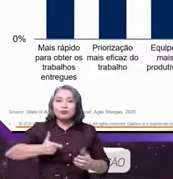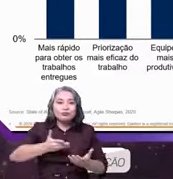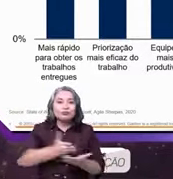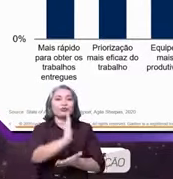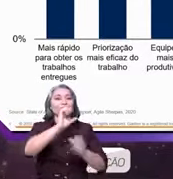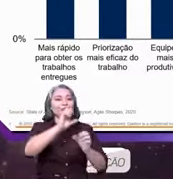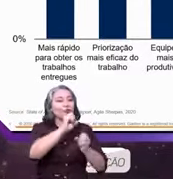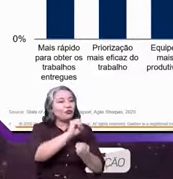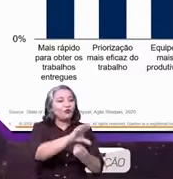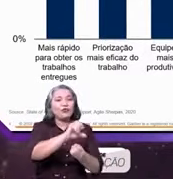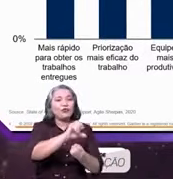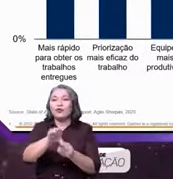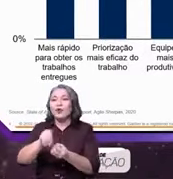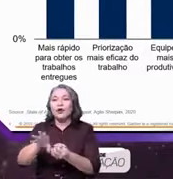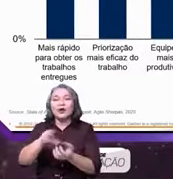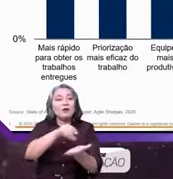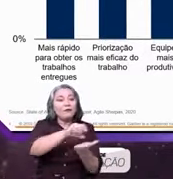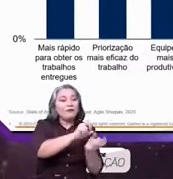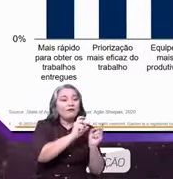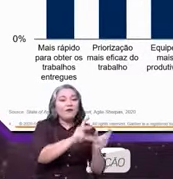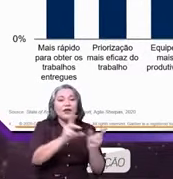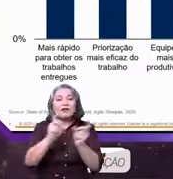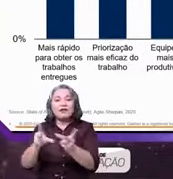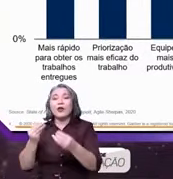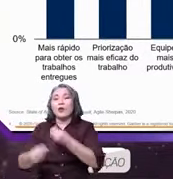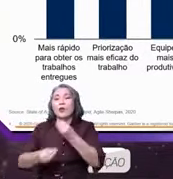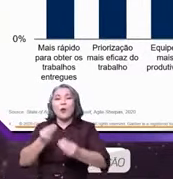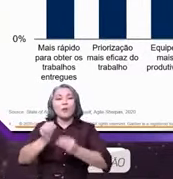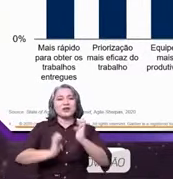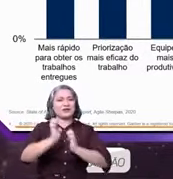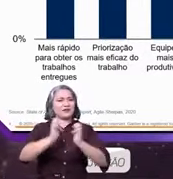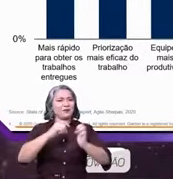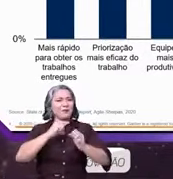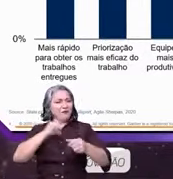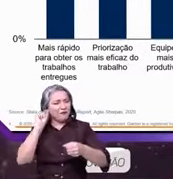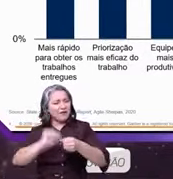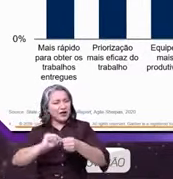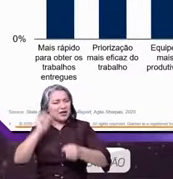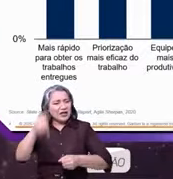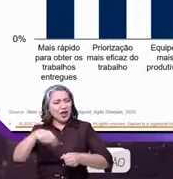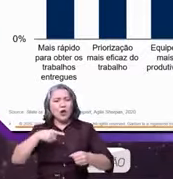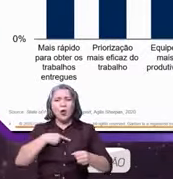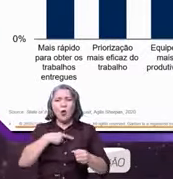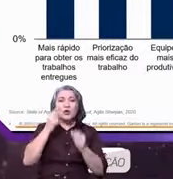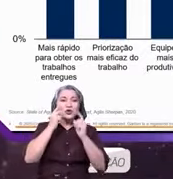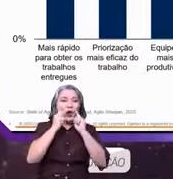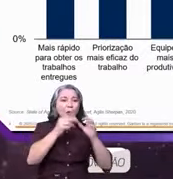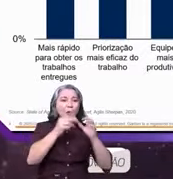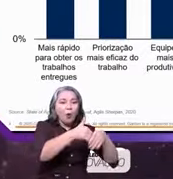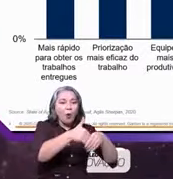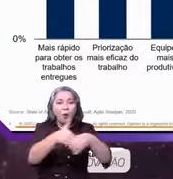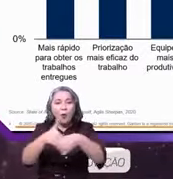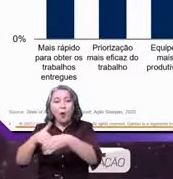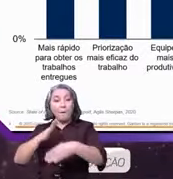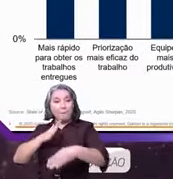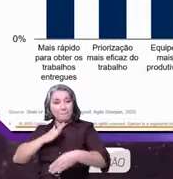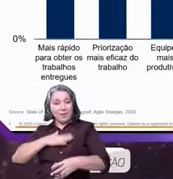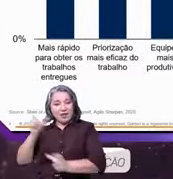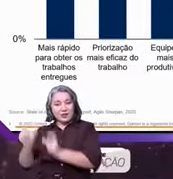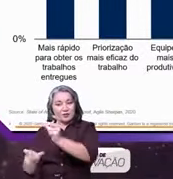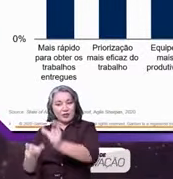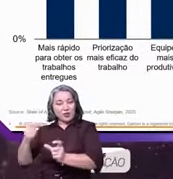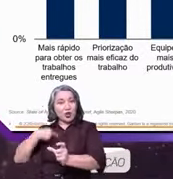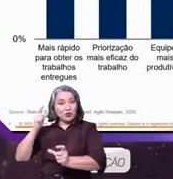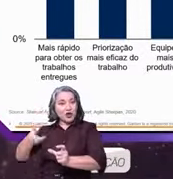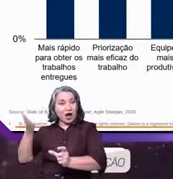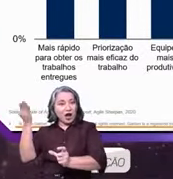claramente dentro das empresas como elas executam e o que elas executam. E hoje eu acompanho meus clientes em América Latina toda,